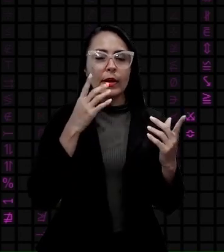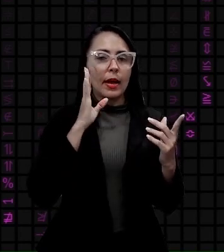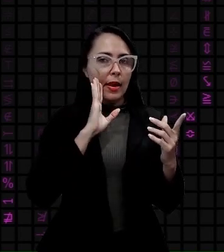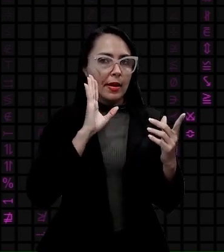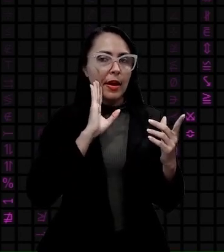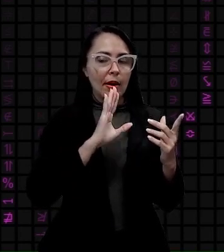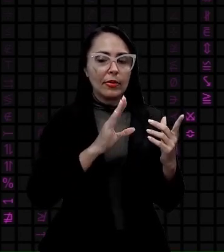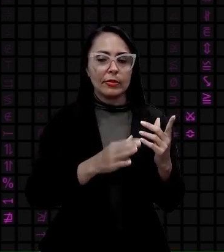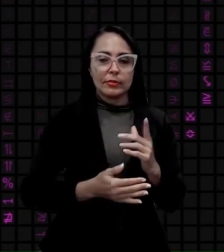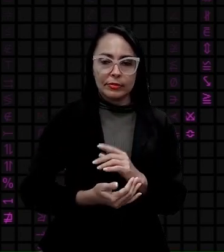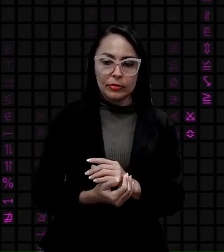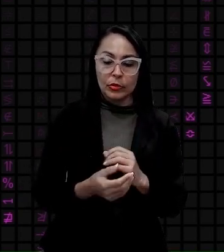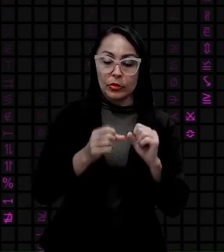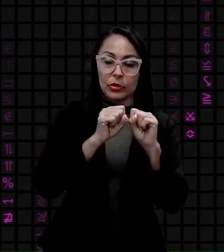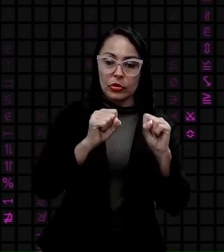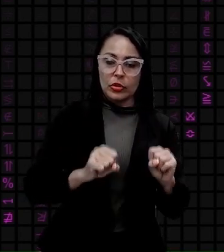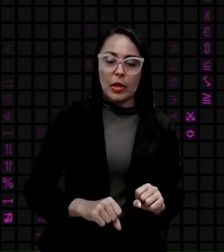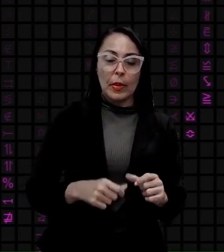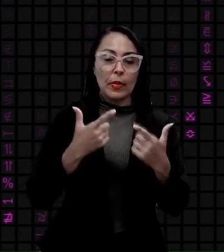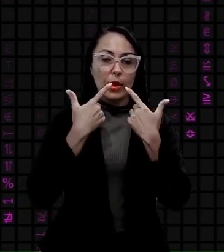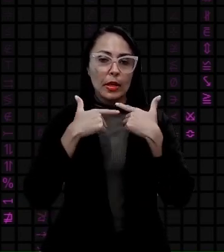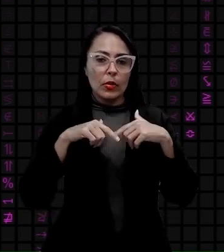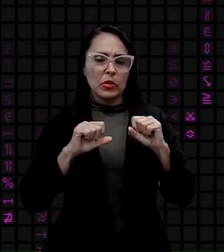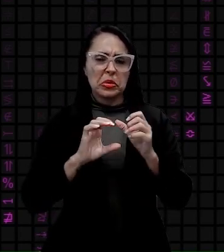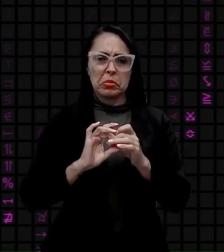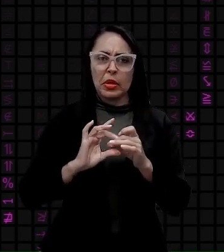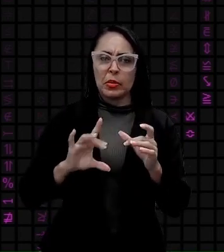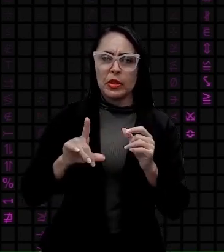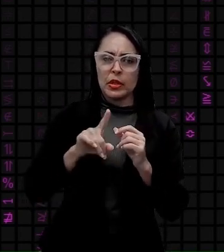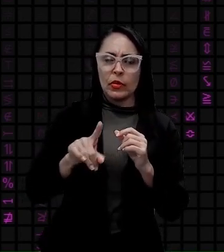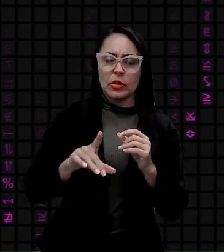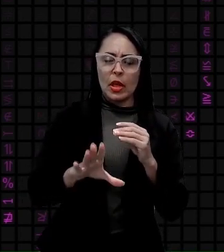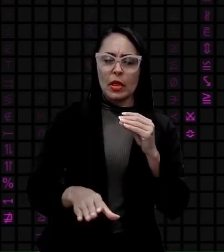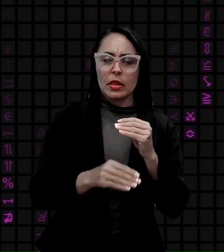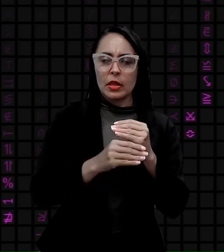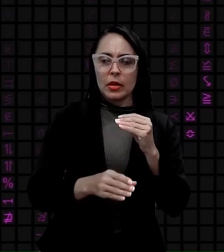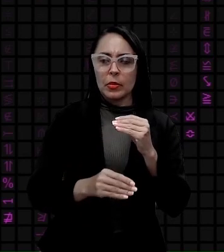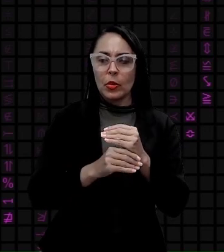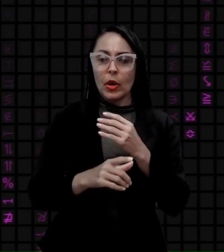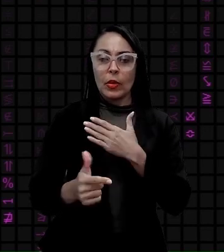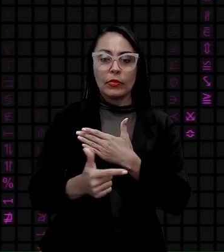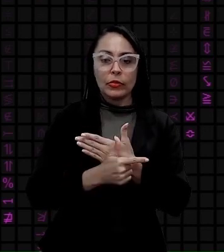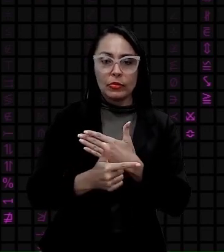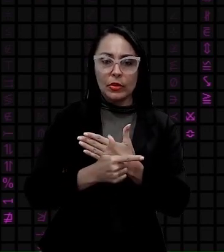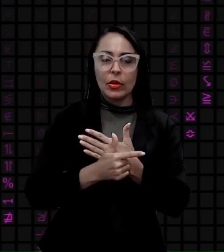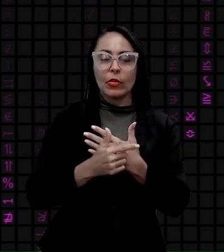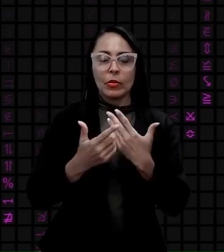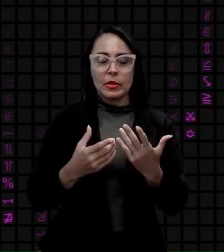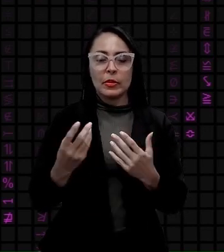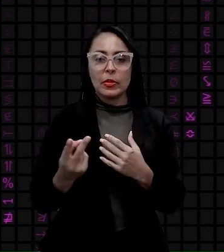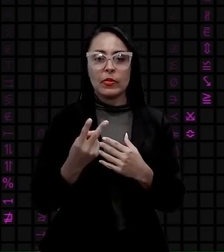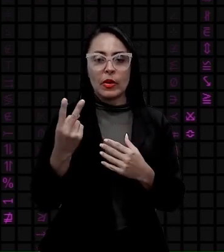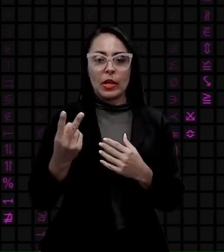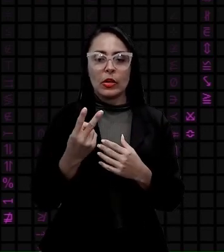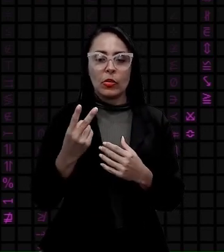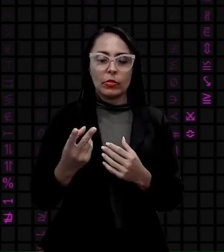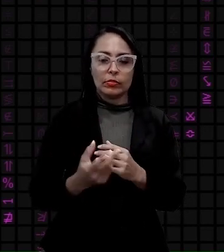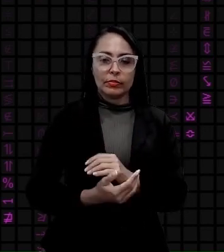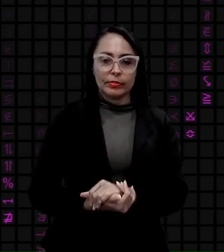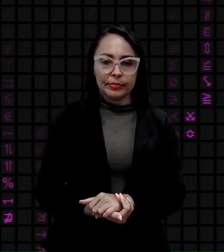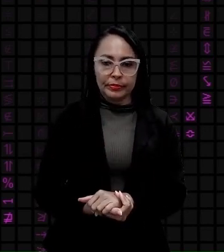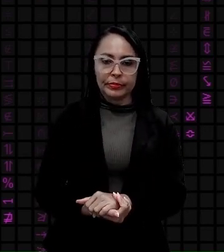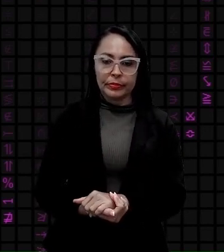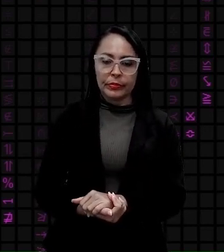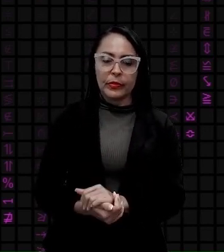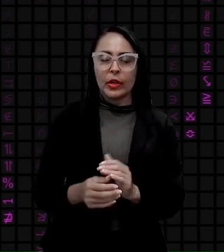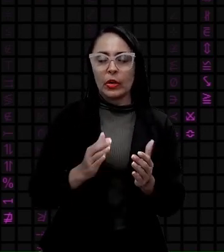JavaScript, porque é uma linguagem que permite que você atribua uma função como sendo valor a uma variável. Em